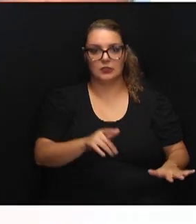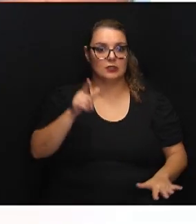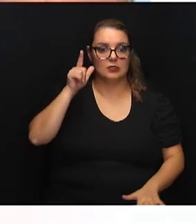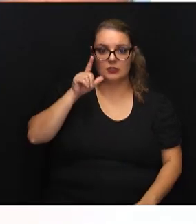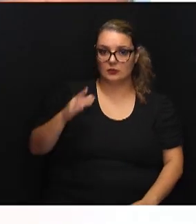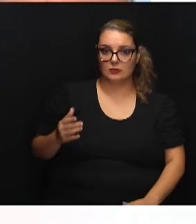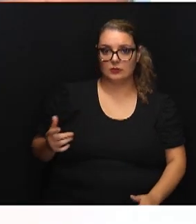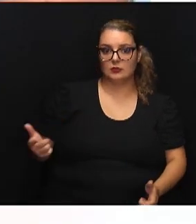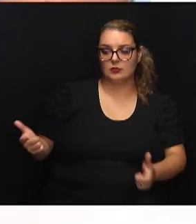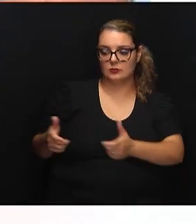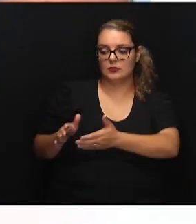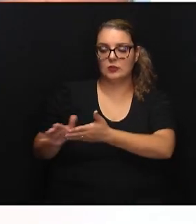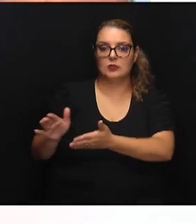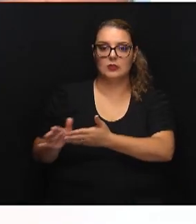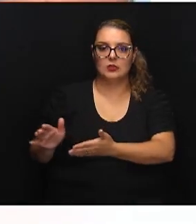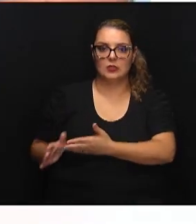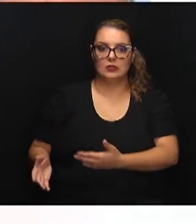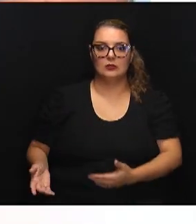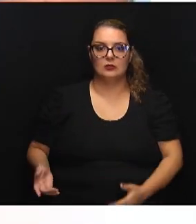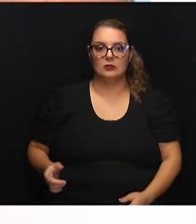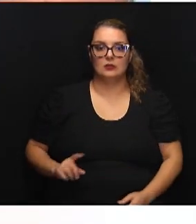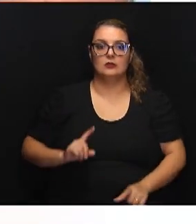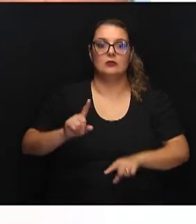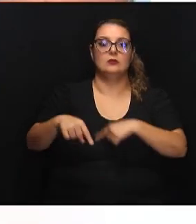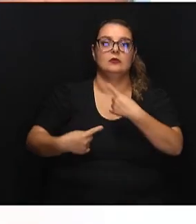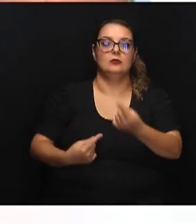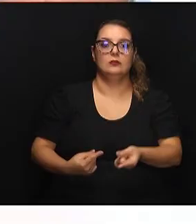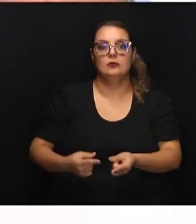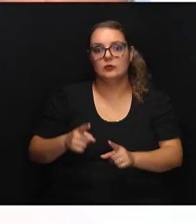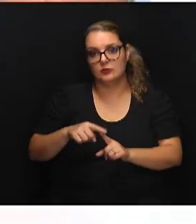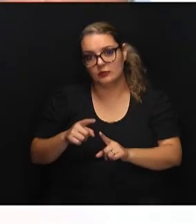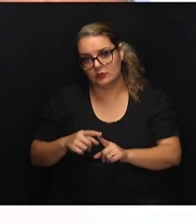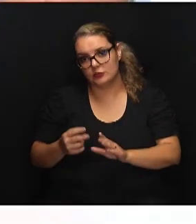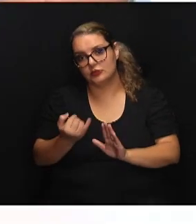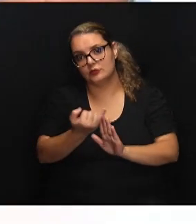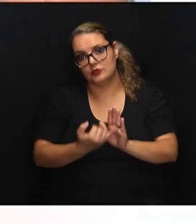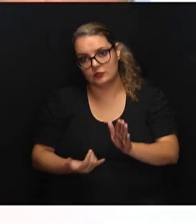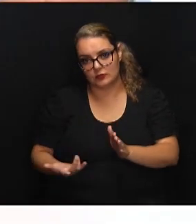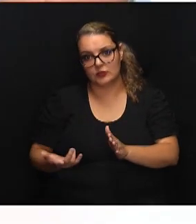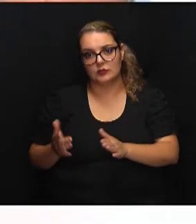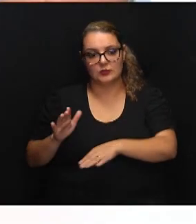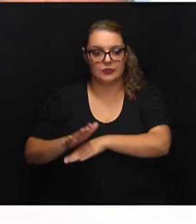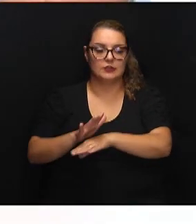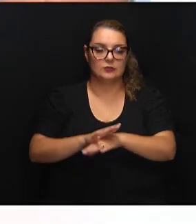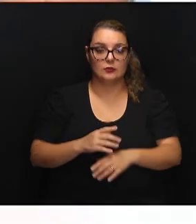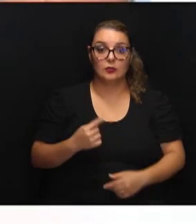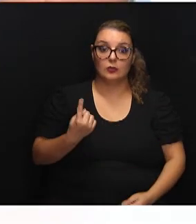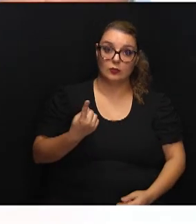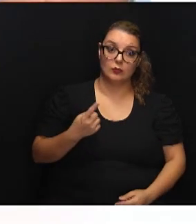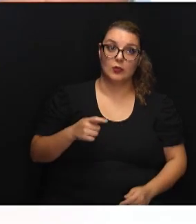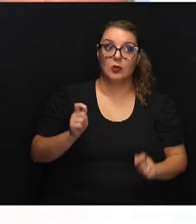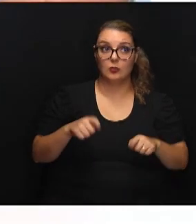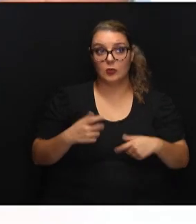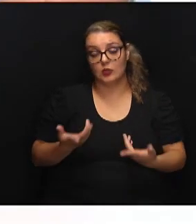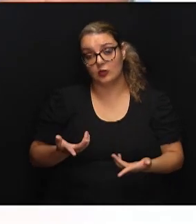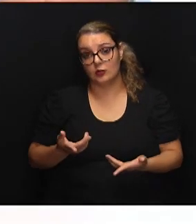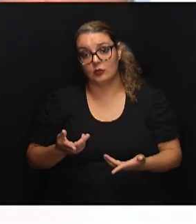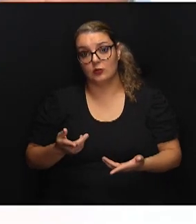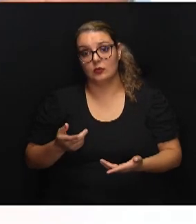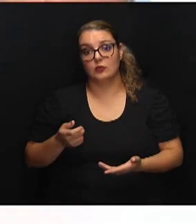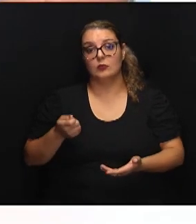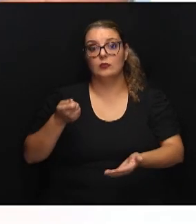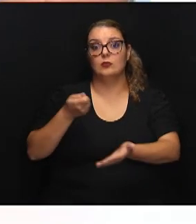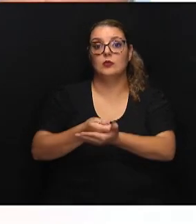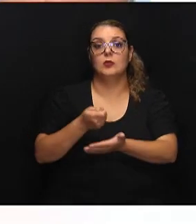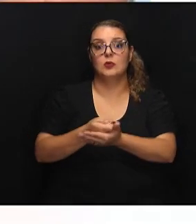reduzir gasto, ele vai ter que compensar isso com outro tipo de imposto. Então, uma possibilidade seria cobrar impostos, por exemplo,